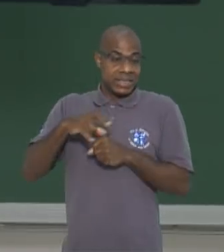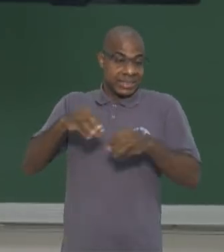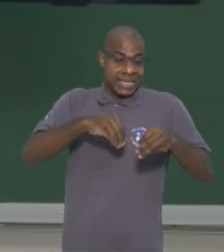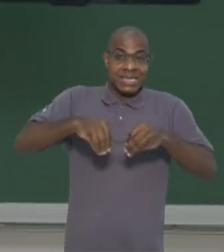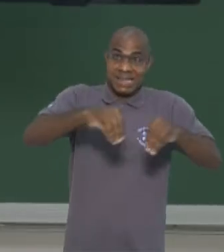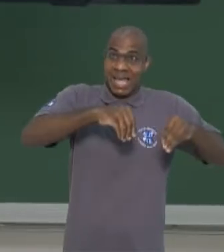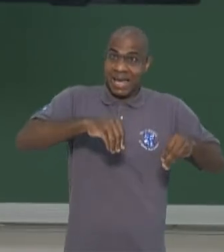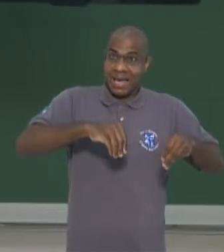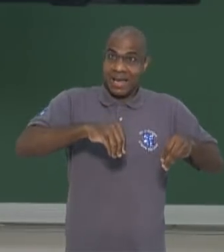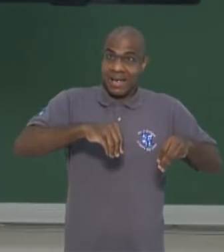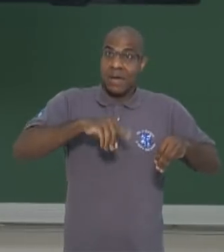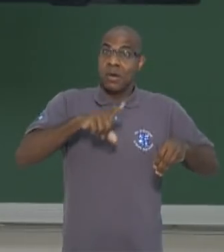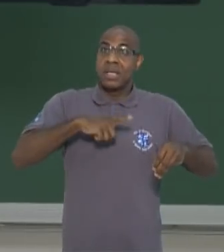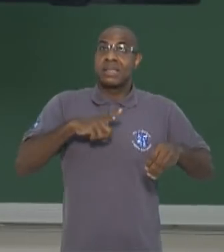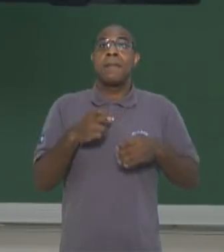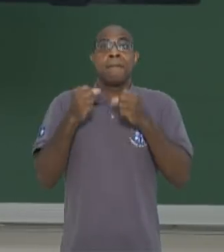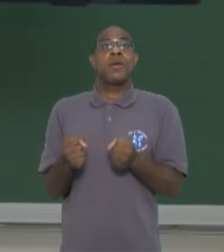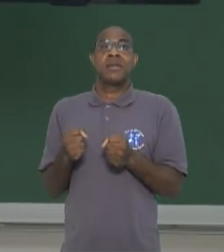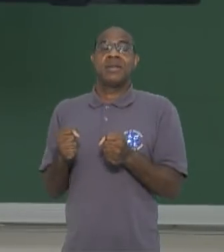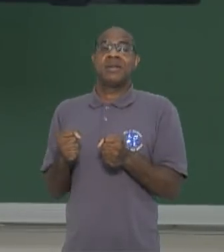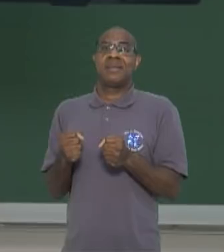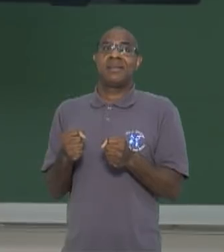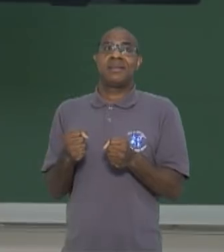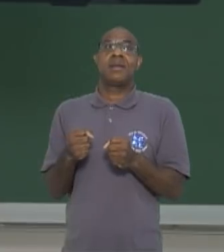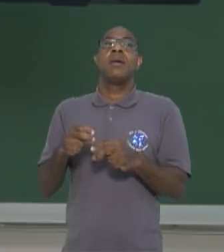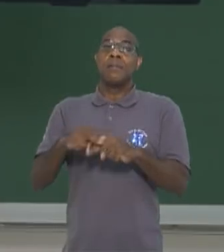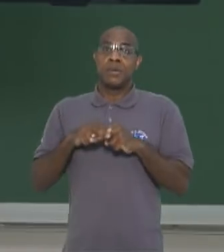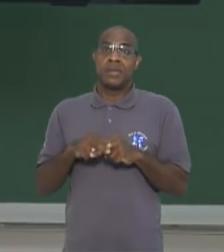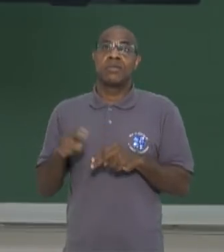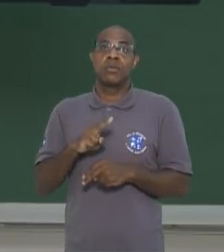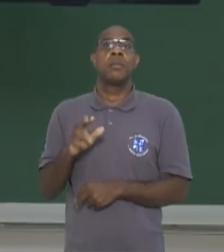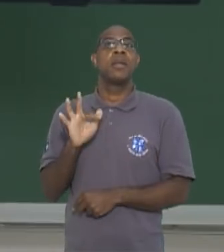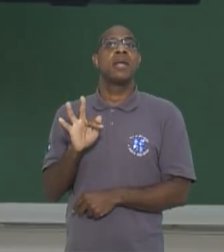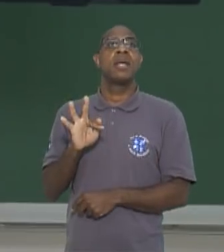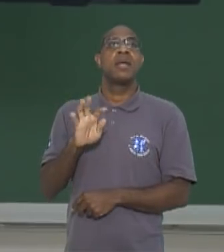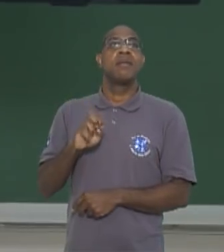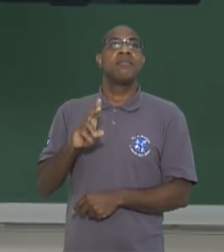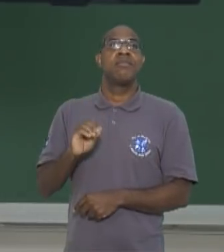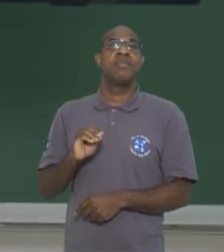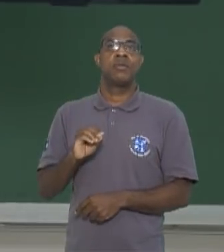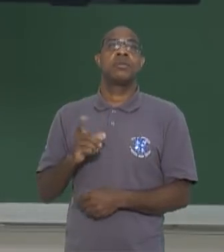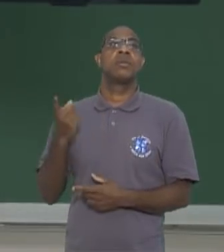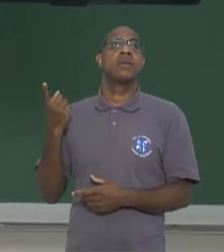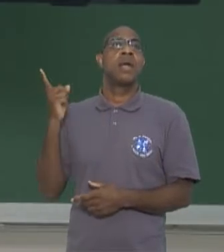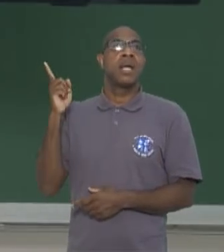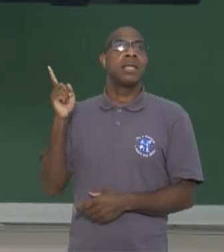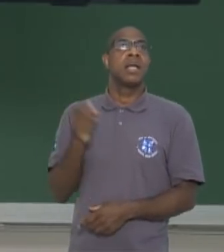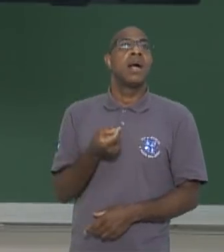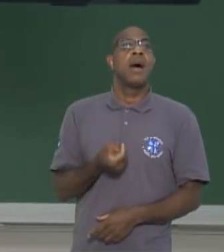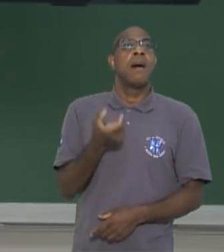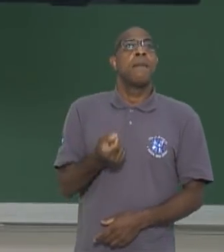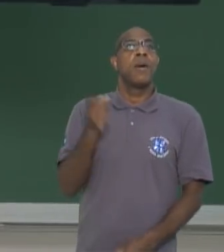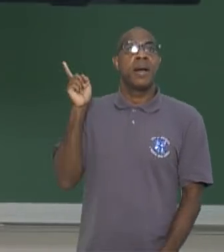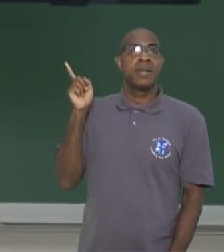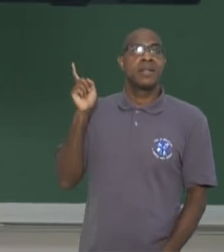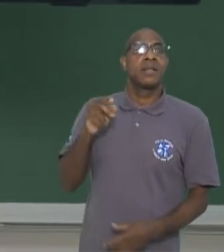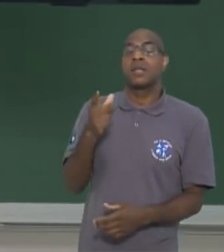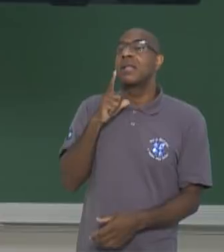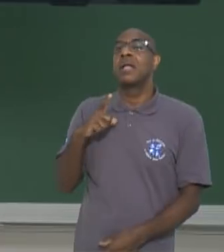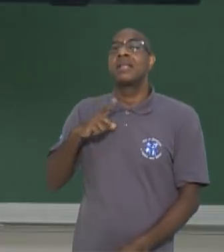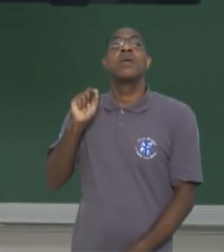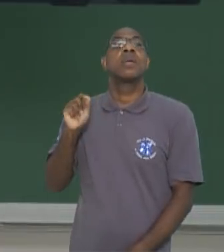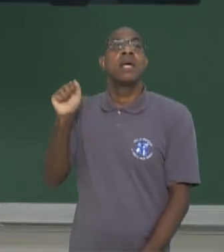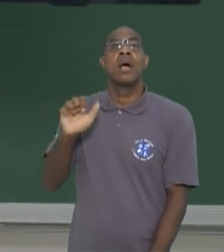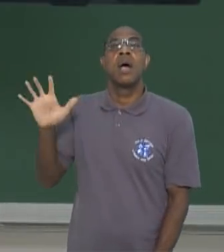Feudo é o quê? Terra, tá? Então essa é a moeda de poder no período que a gente está estudando. Aqui a gente tem uma imagem